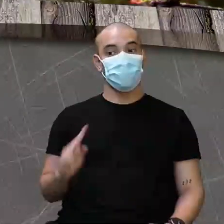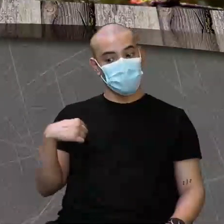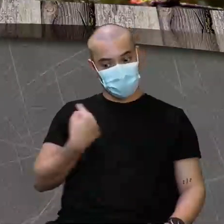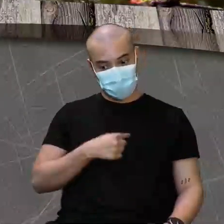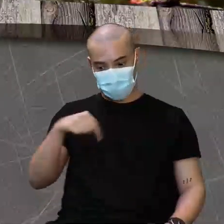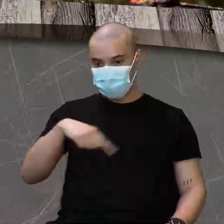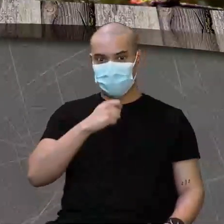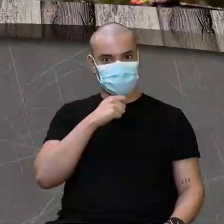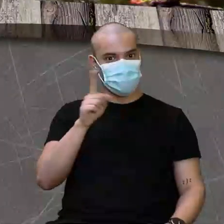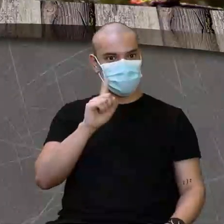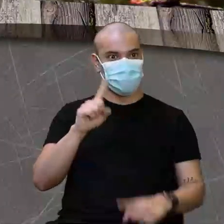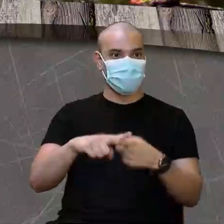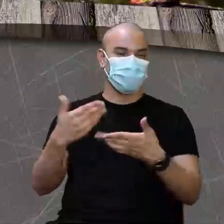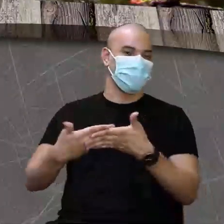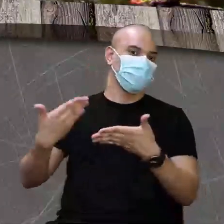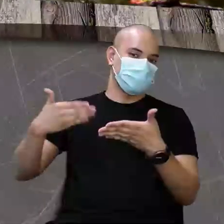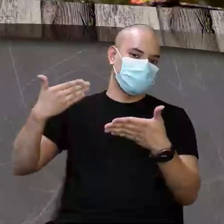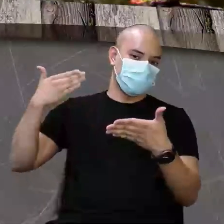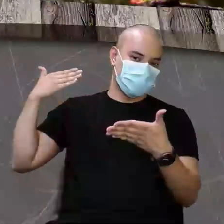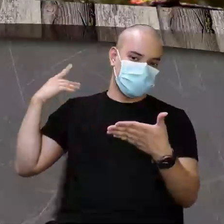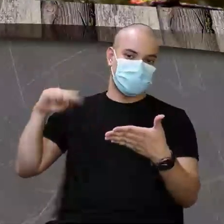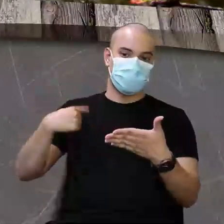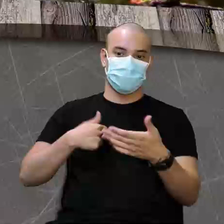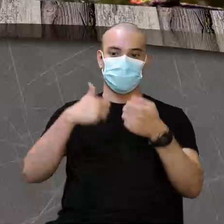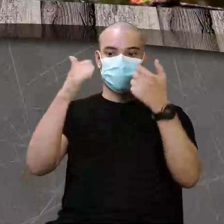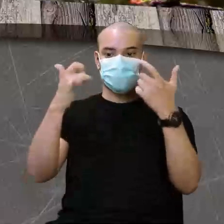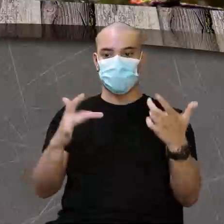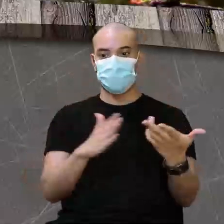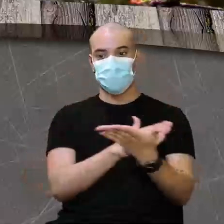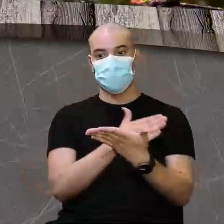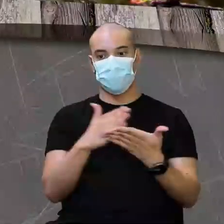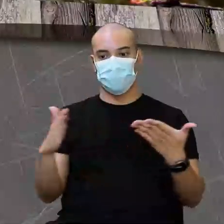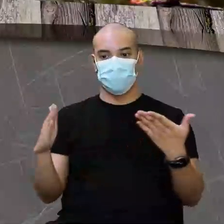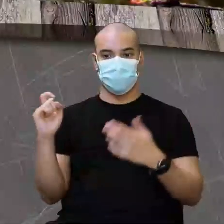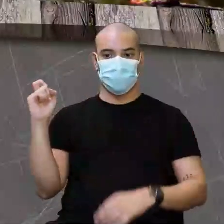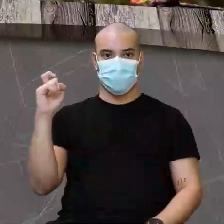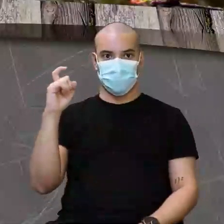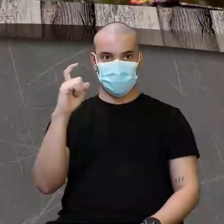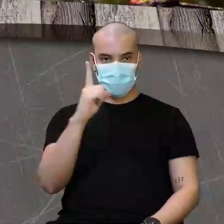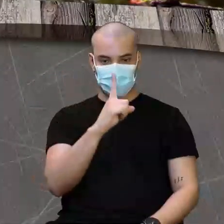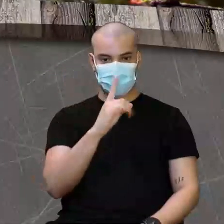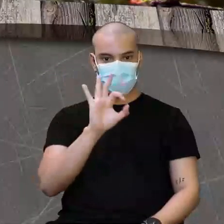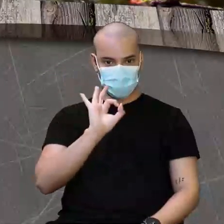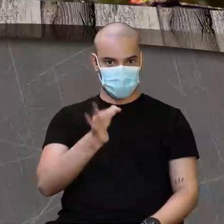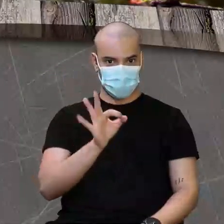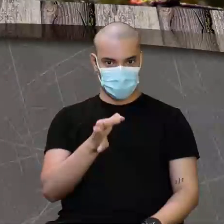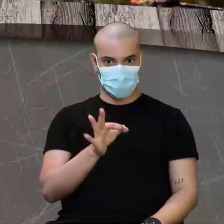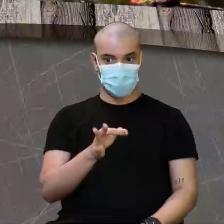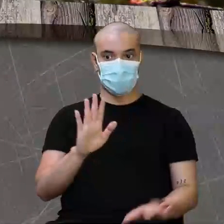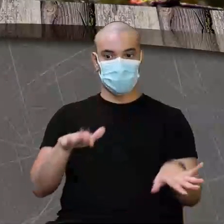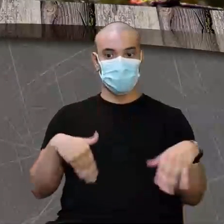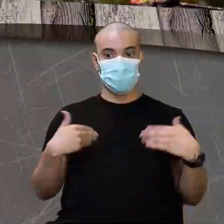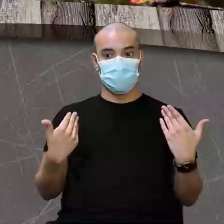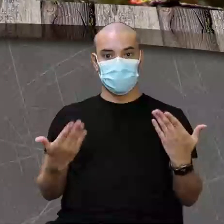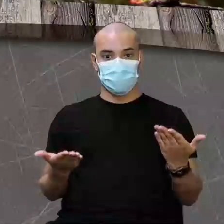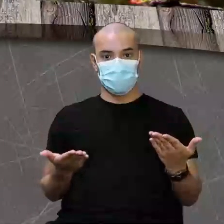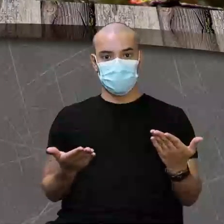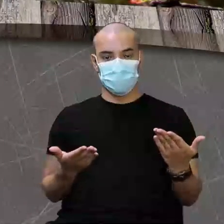gente não estava aí nesse período, tá? A gente está falando do início do processo evolutivo. Tá certo, galera?